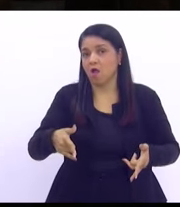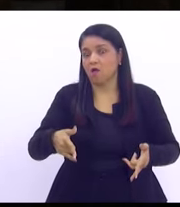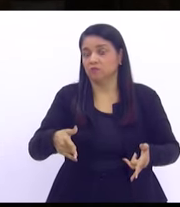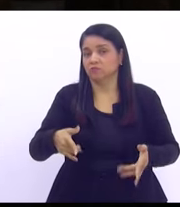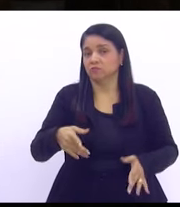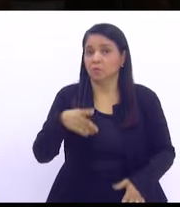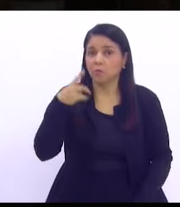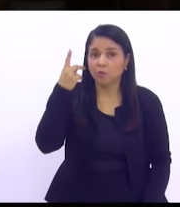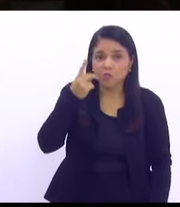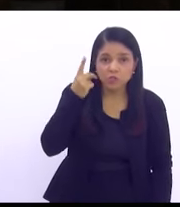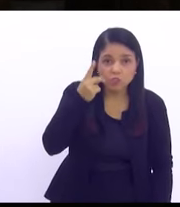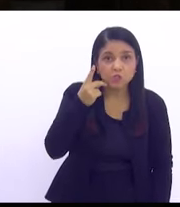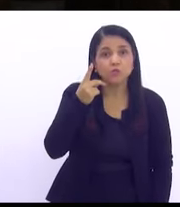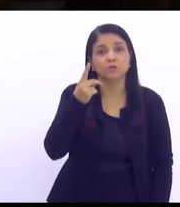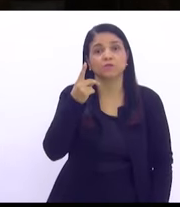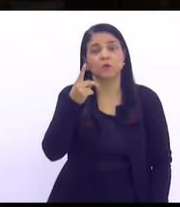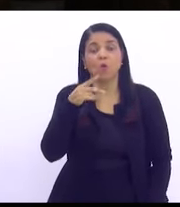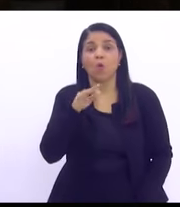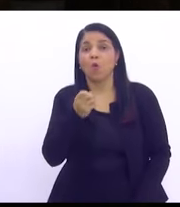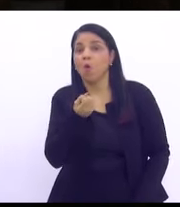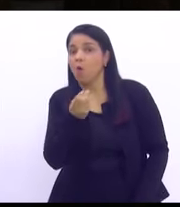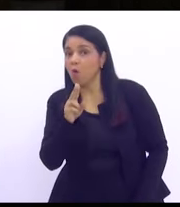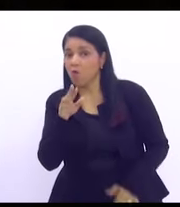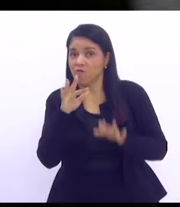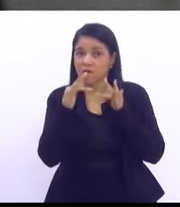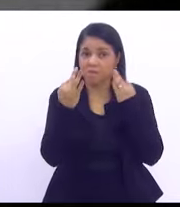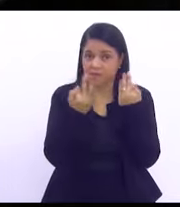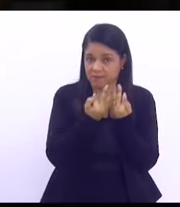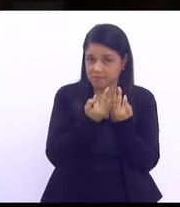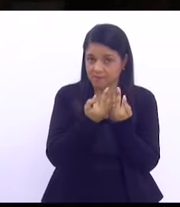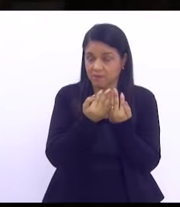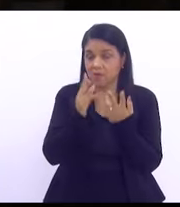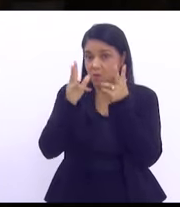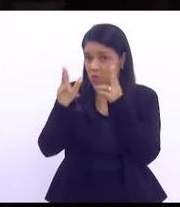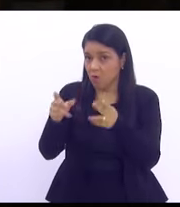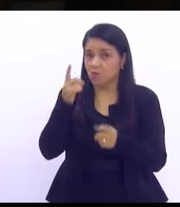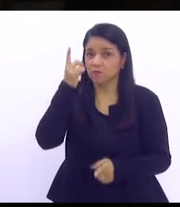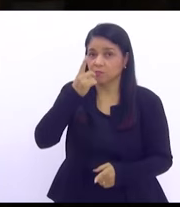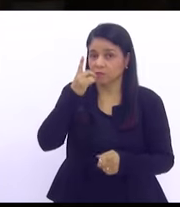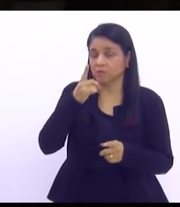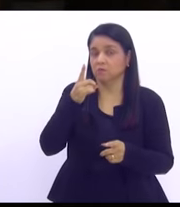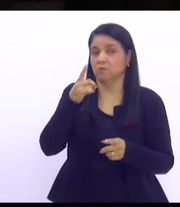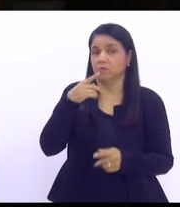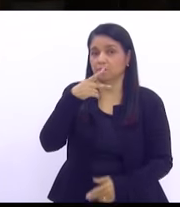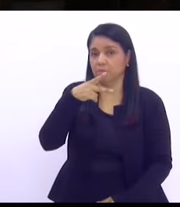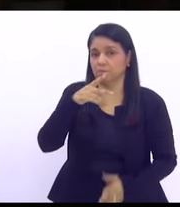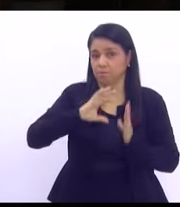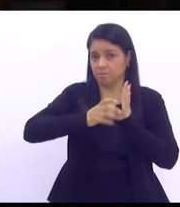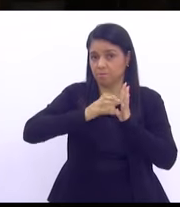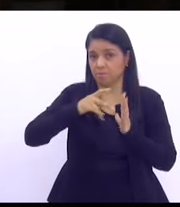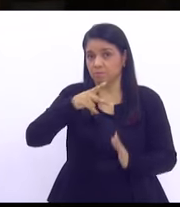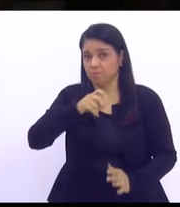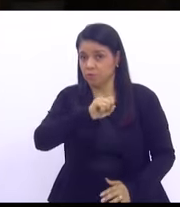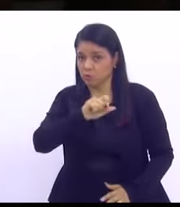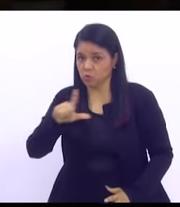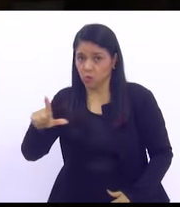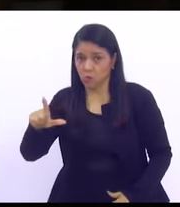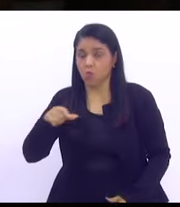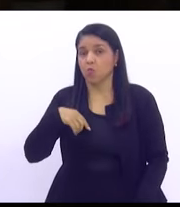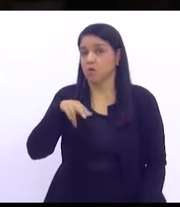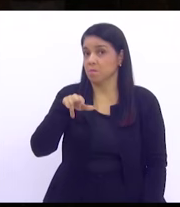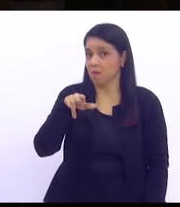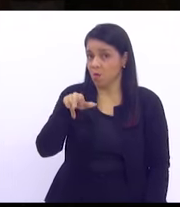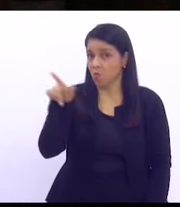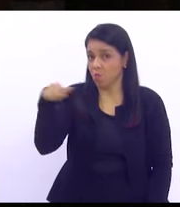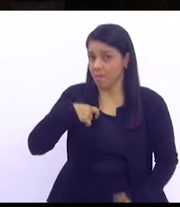familiar, como aconteceu com a deputada do PSOL, com o cunhado, com o irmão da deputada do PSOL,